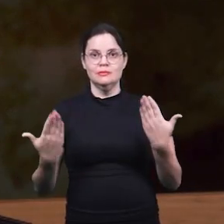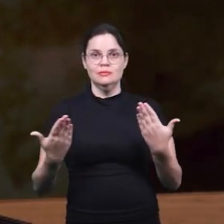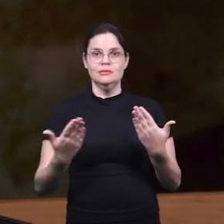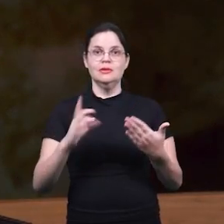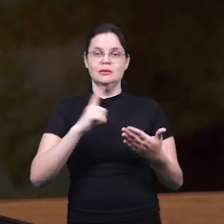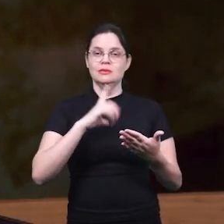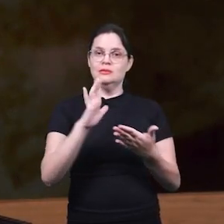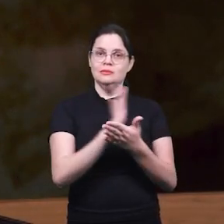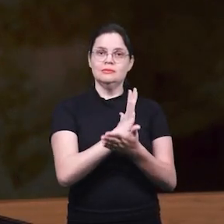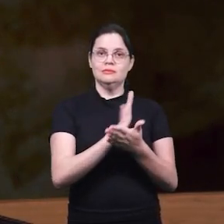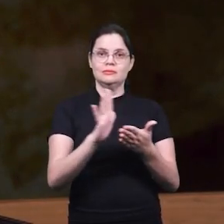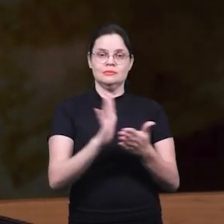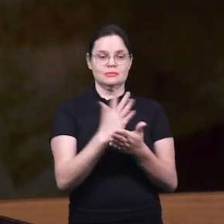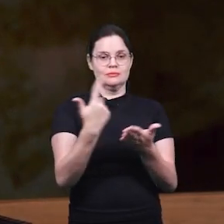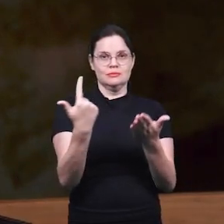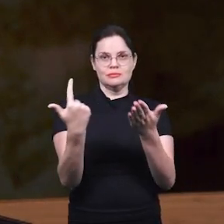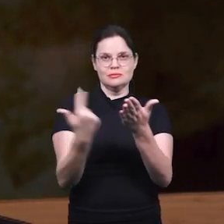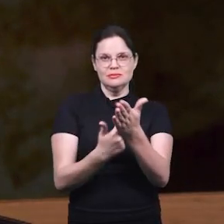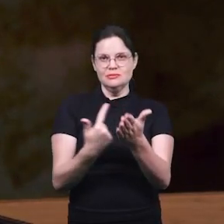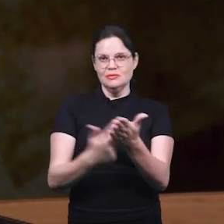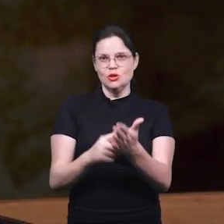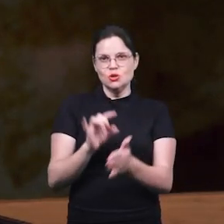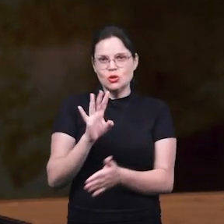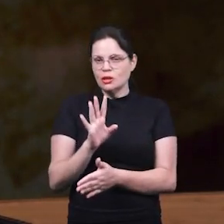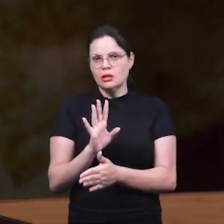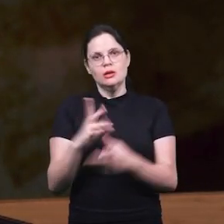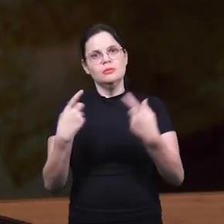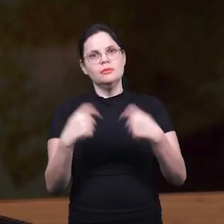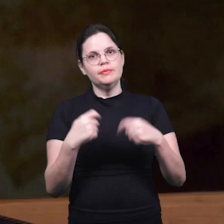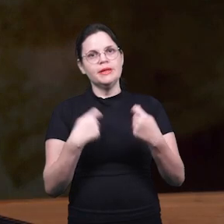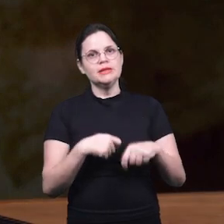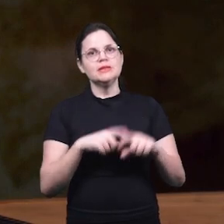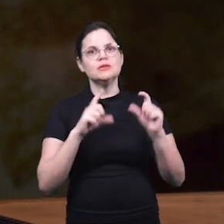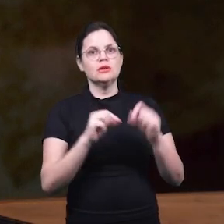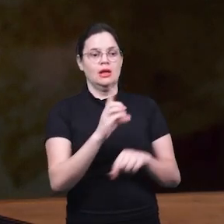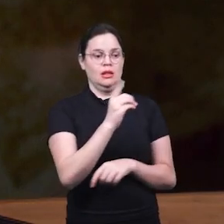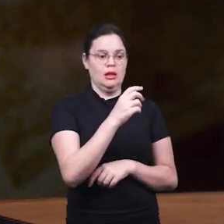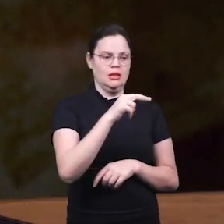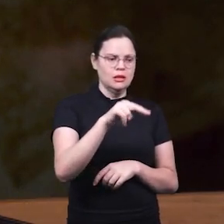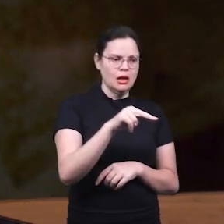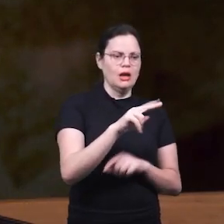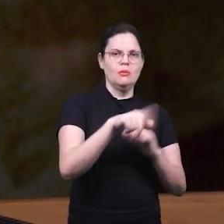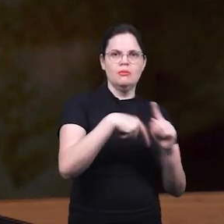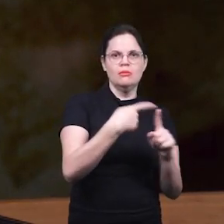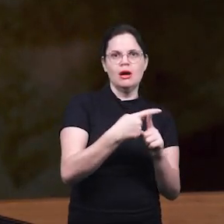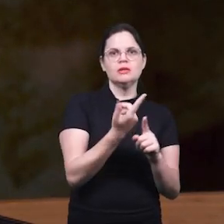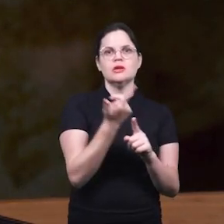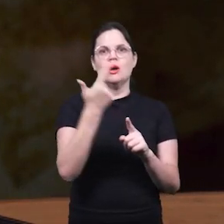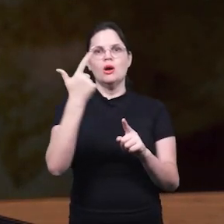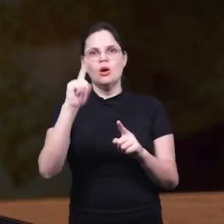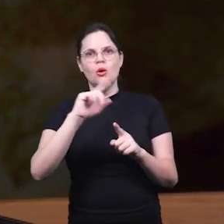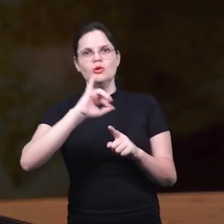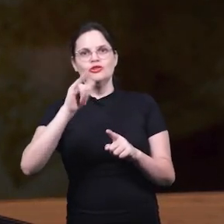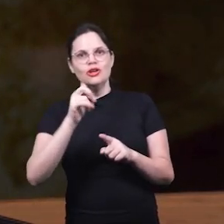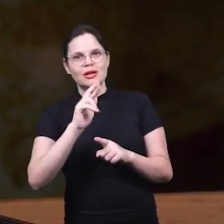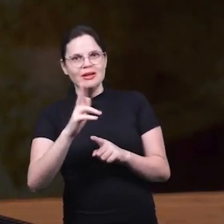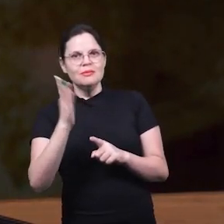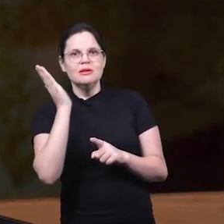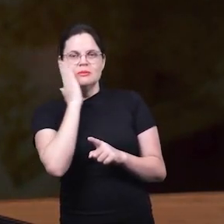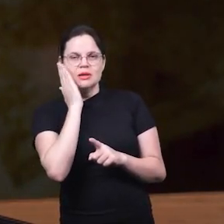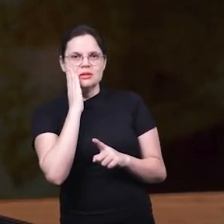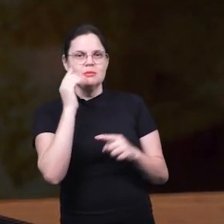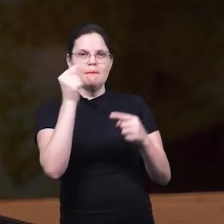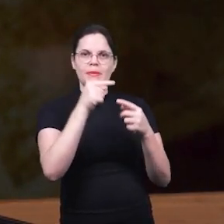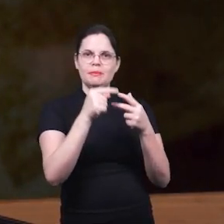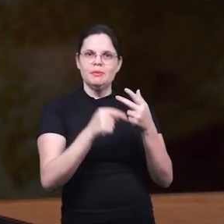em alguns livros somente não fica tão claro quanto ir lá em Daniel, né, e dar uma olhada. E eu